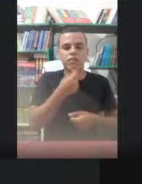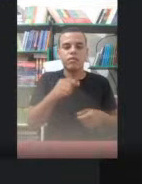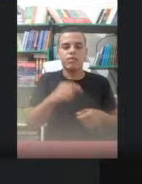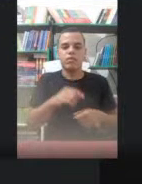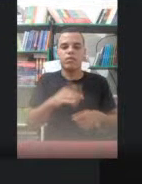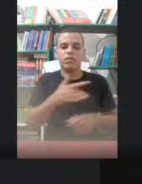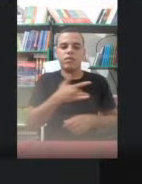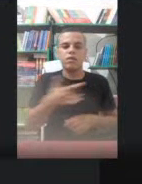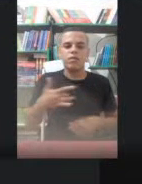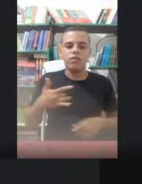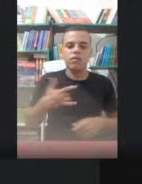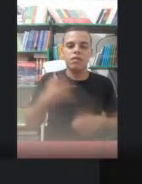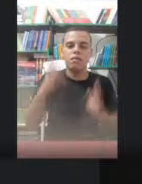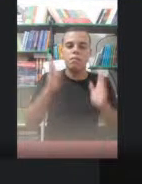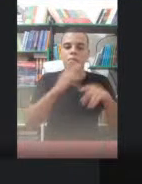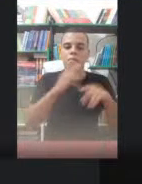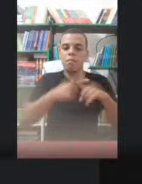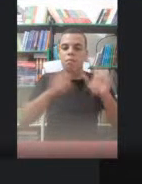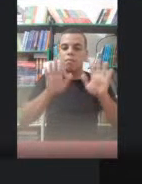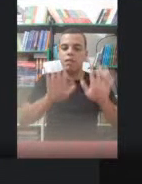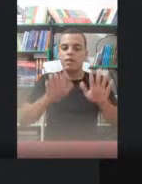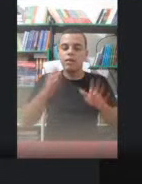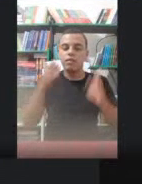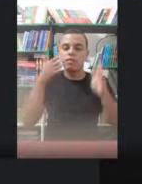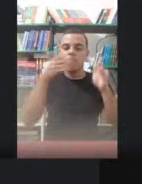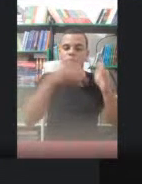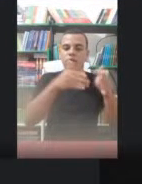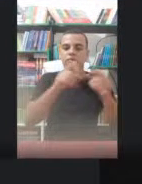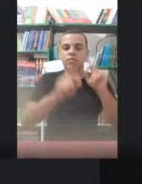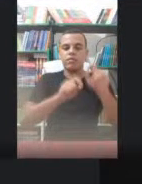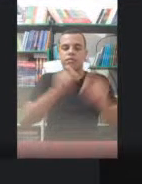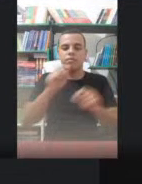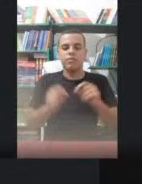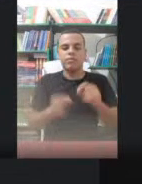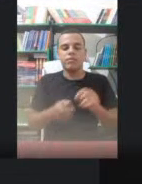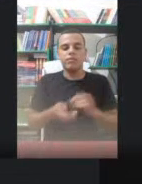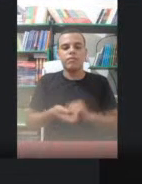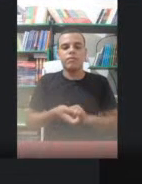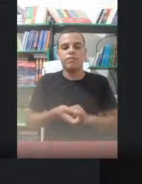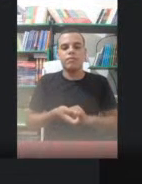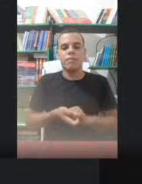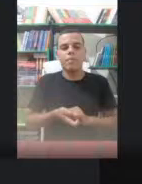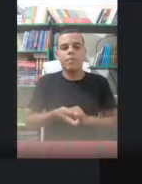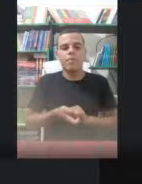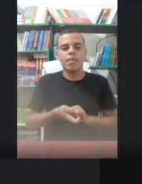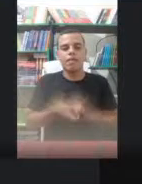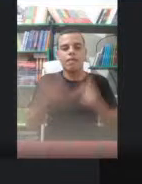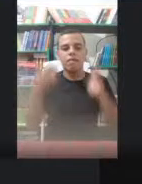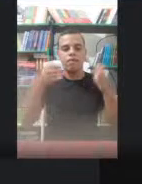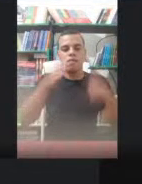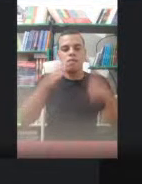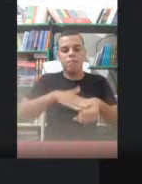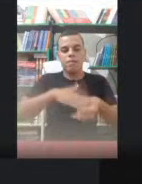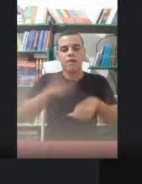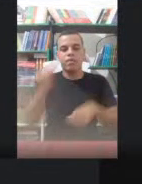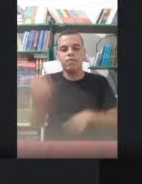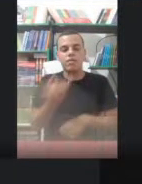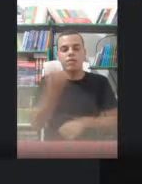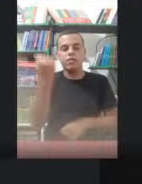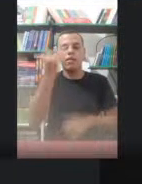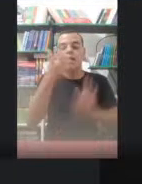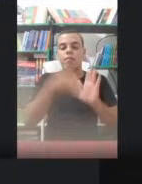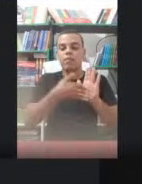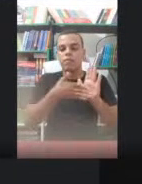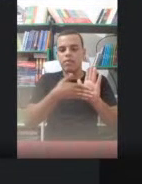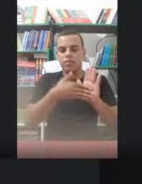esse em específico, nós demos um destaque maior pela proposta que ele traz, né, tanto